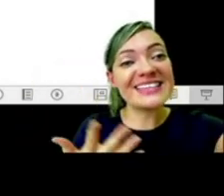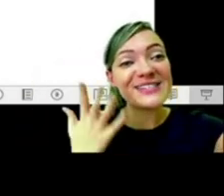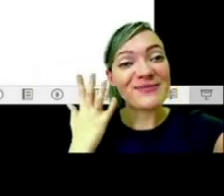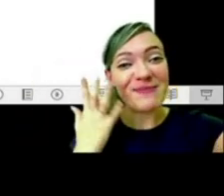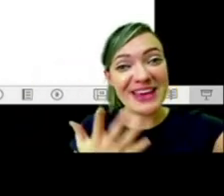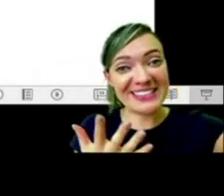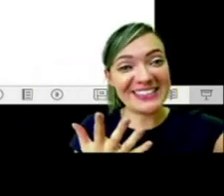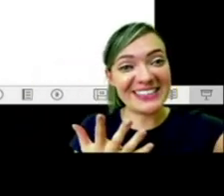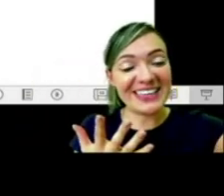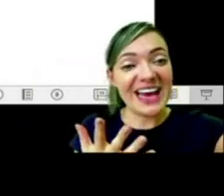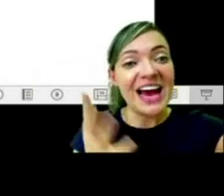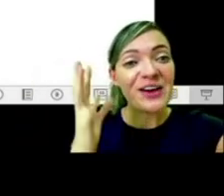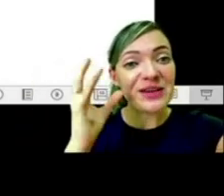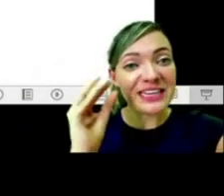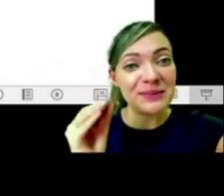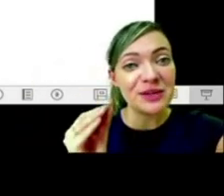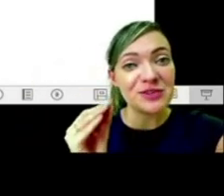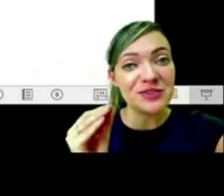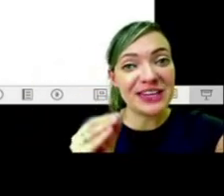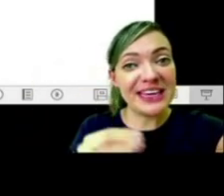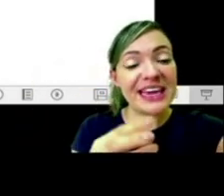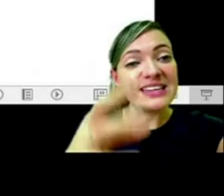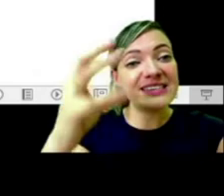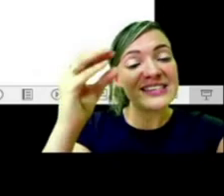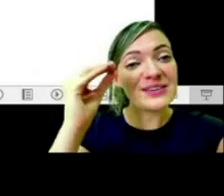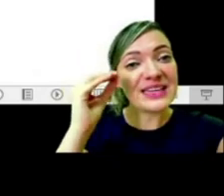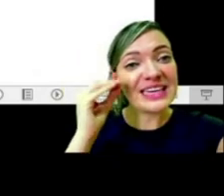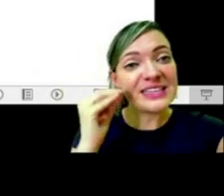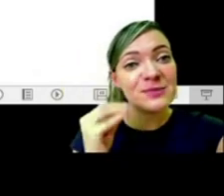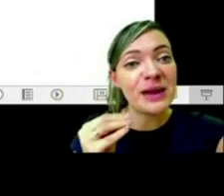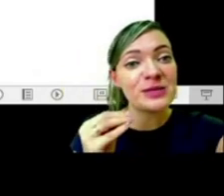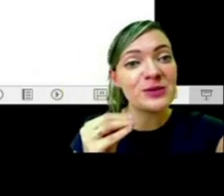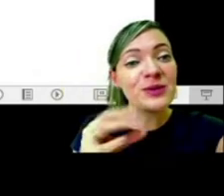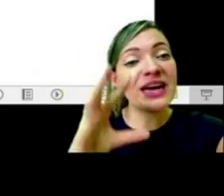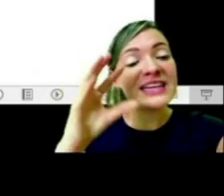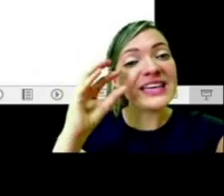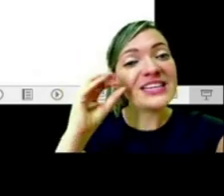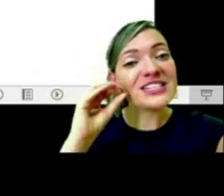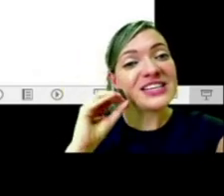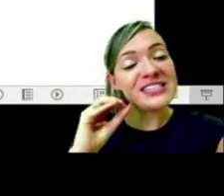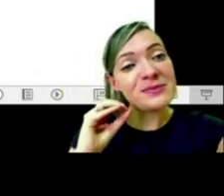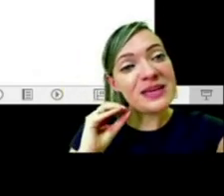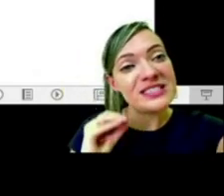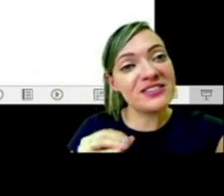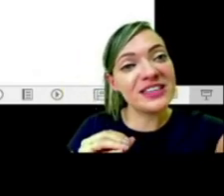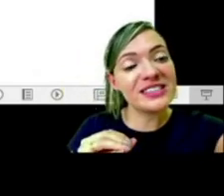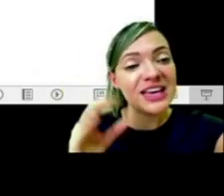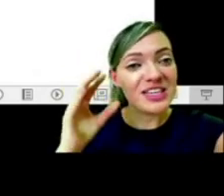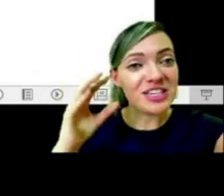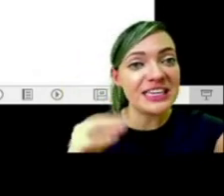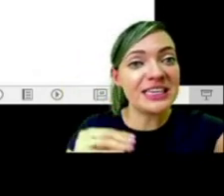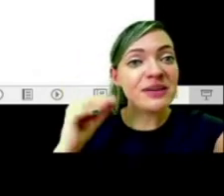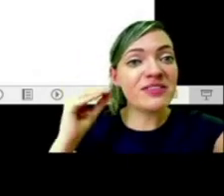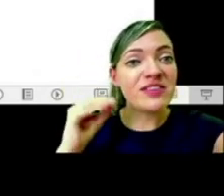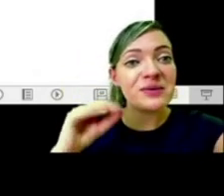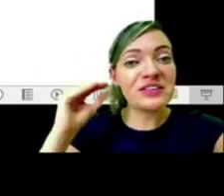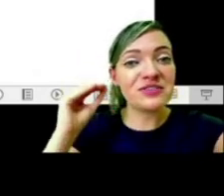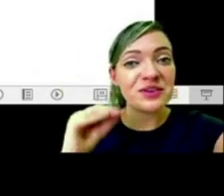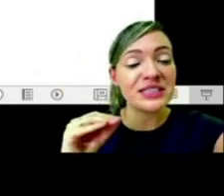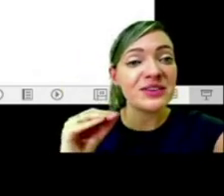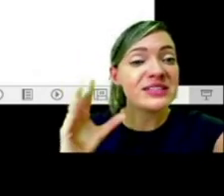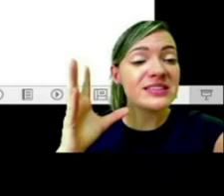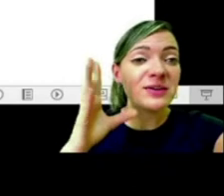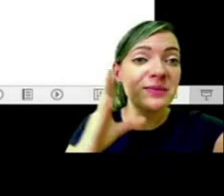dessa espécie. Agora, lembra que eu te falei? Eles estão naquele espaço com características específicas de clima,